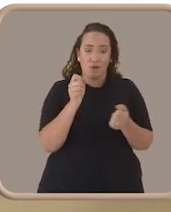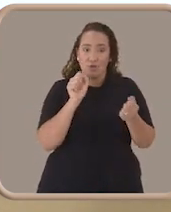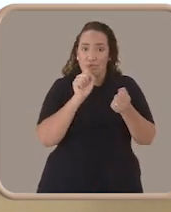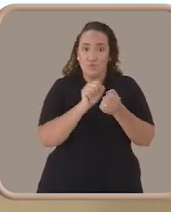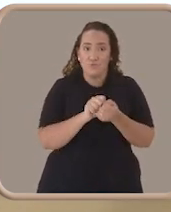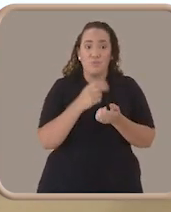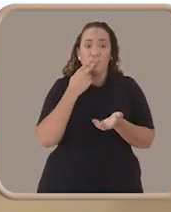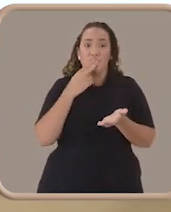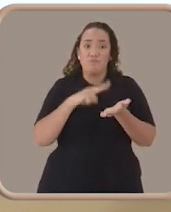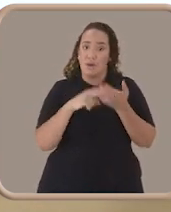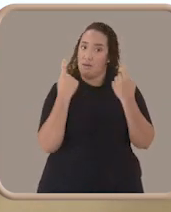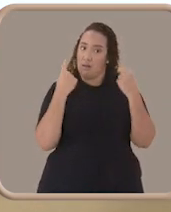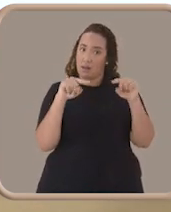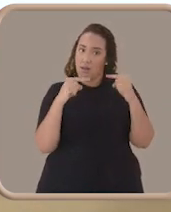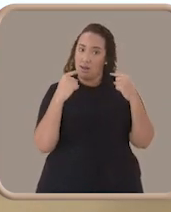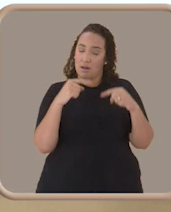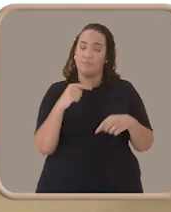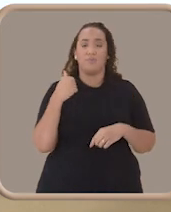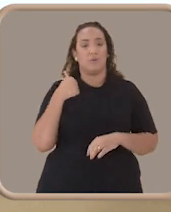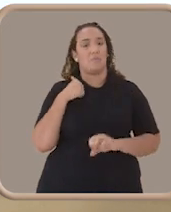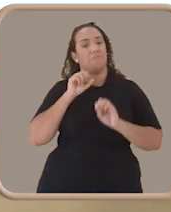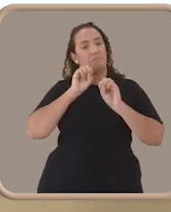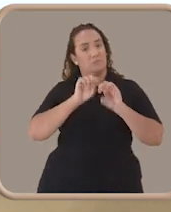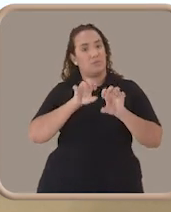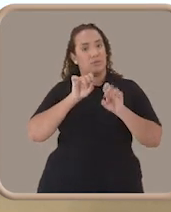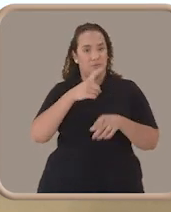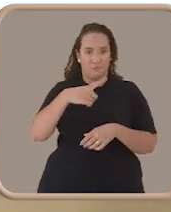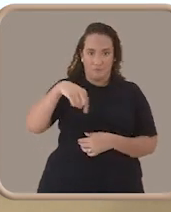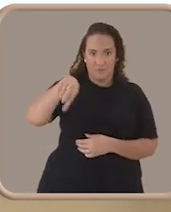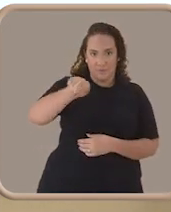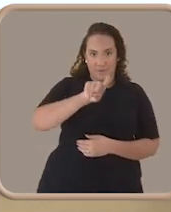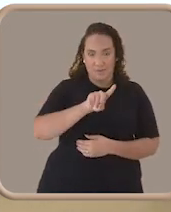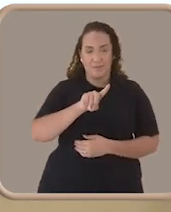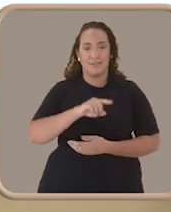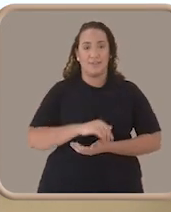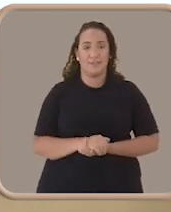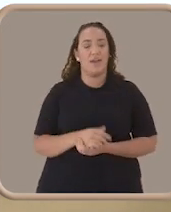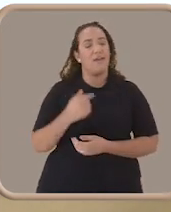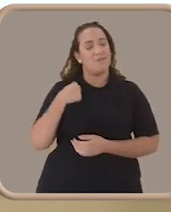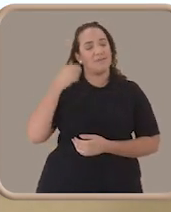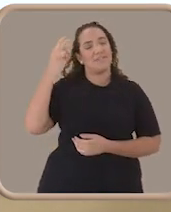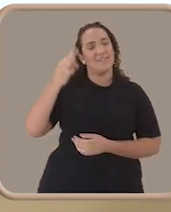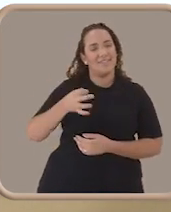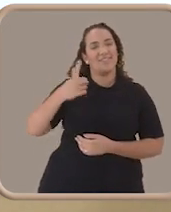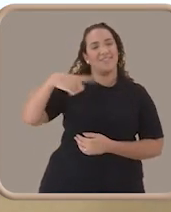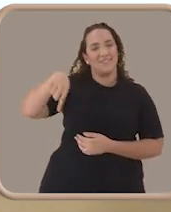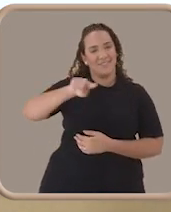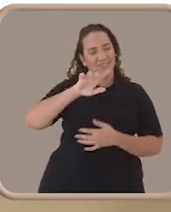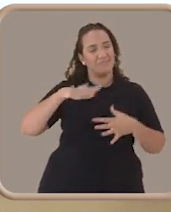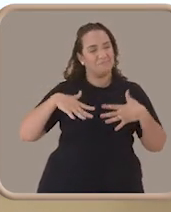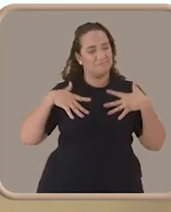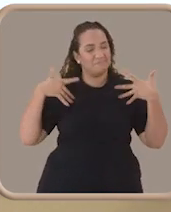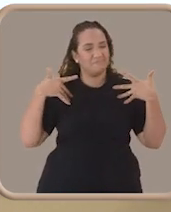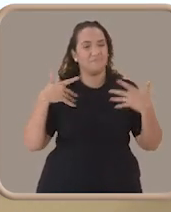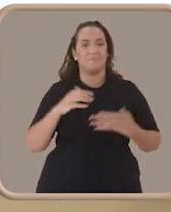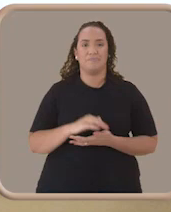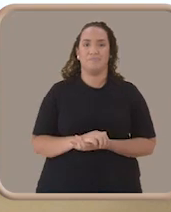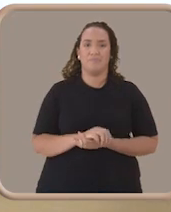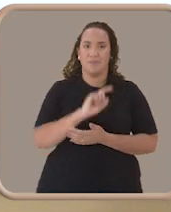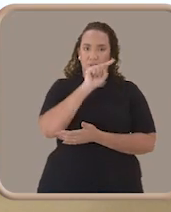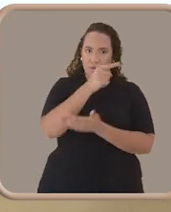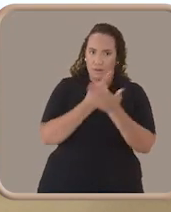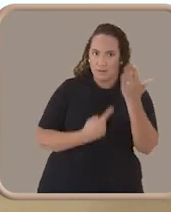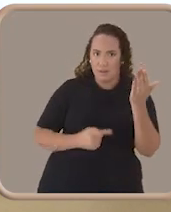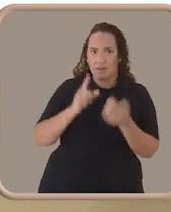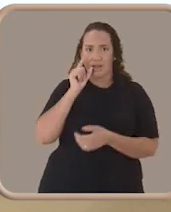reclamação? Eu vou te guiando em todos os passos. Tenho certeza que vai ser bem divertido. Tá com seu caderno e